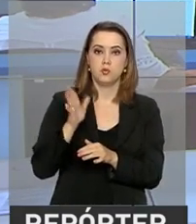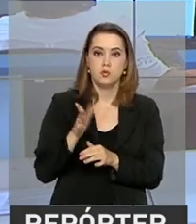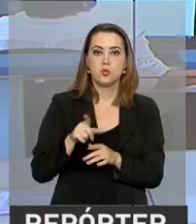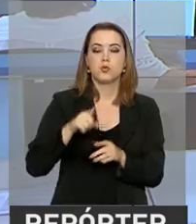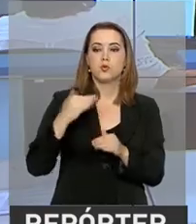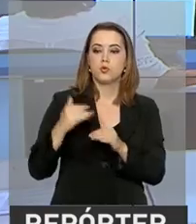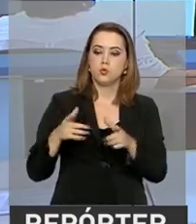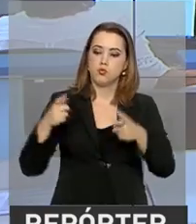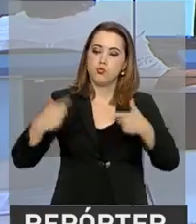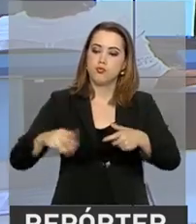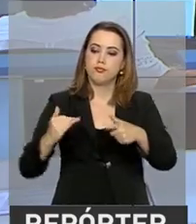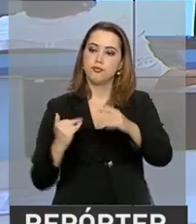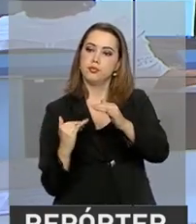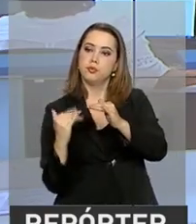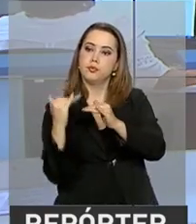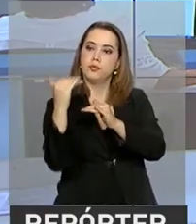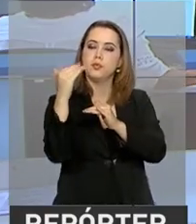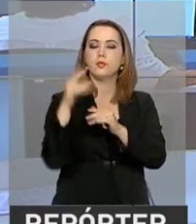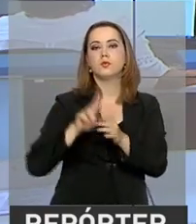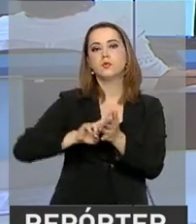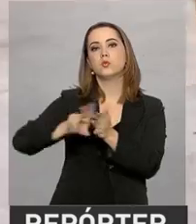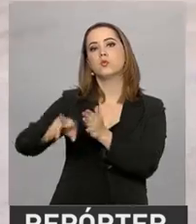como Espanha e Nova Zelândia.